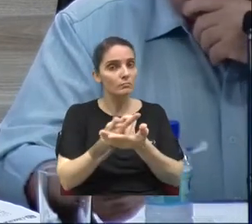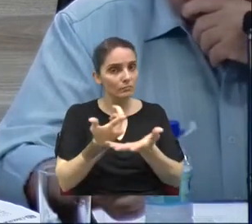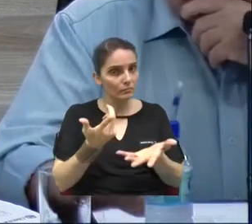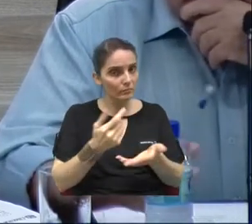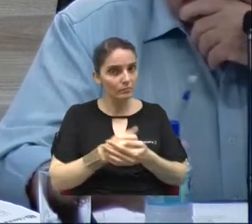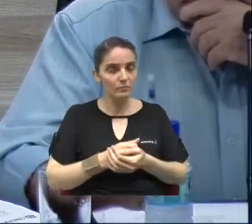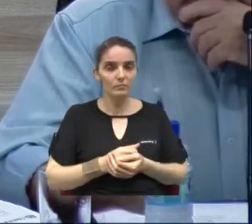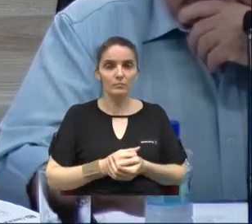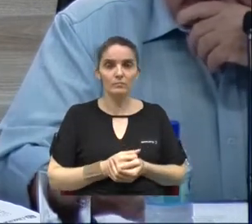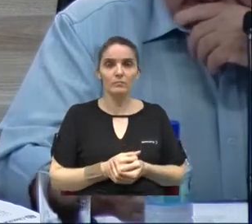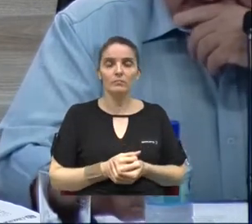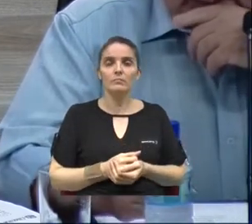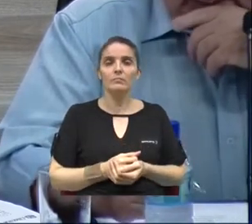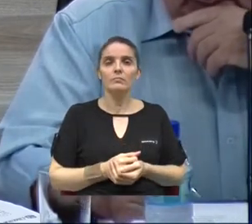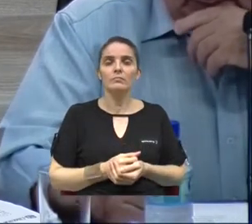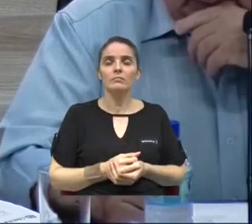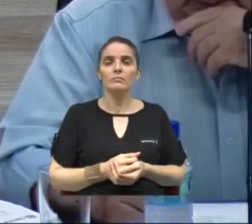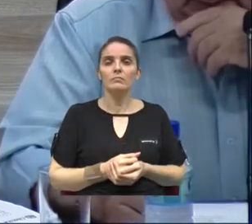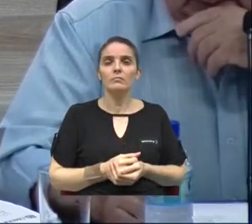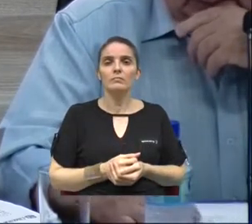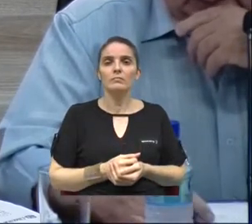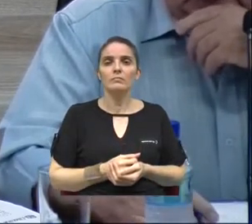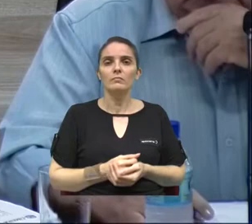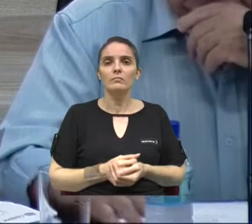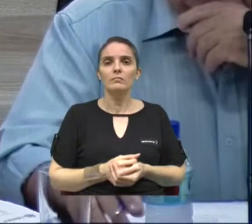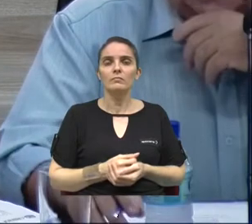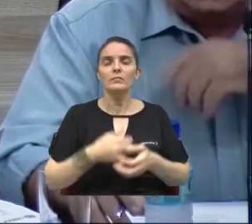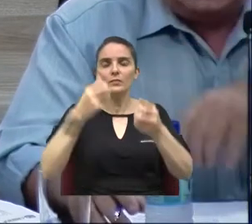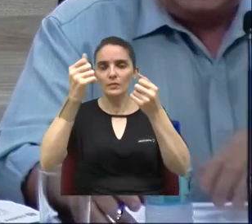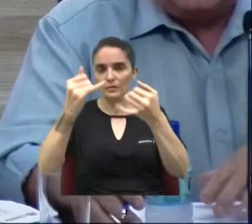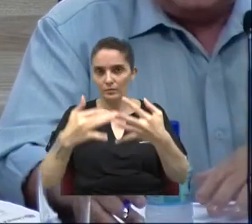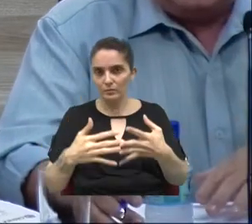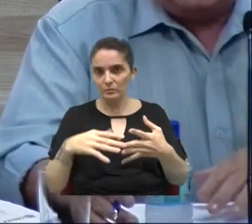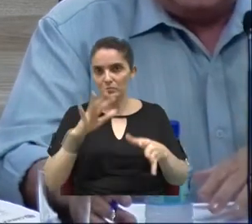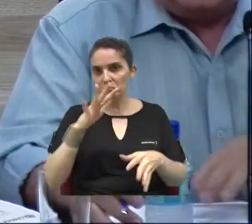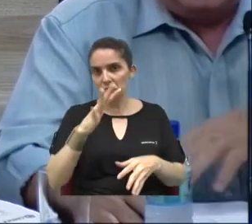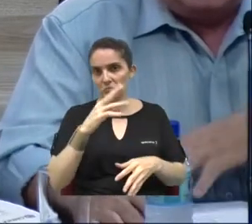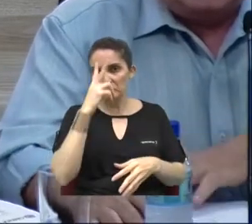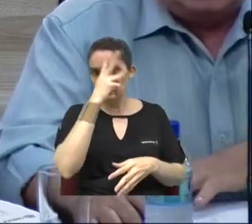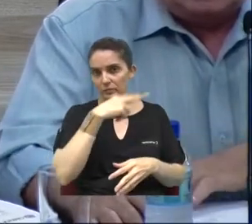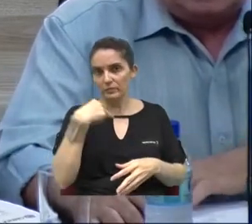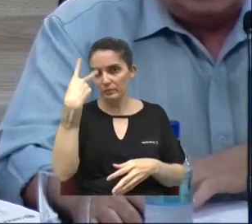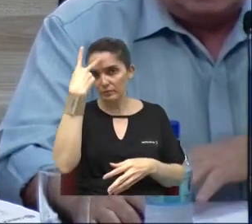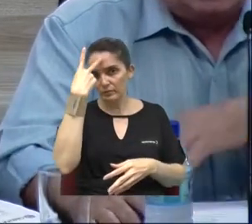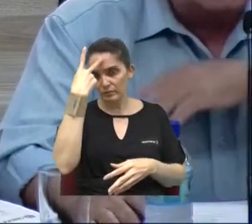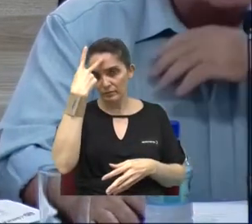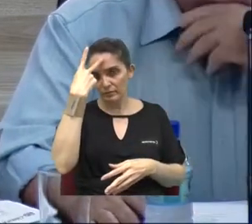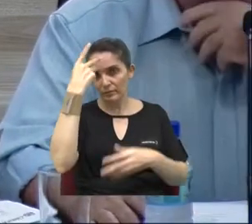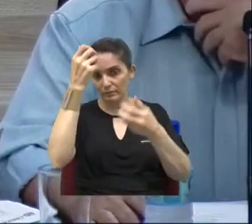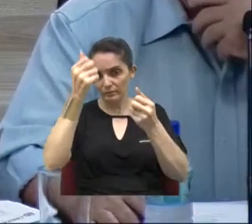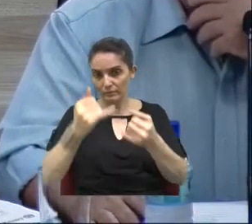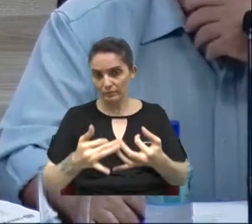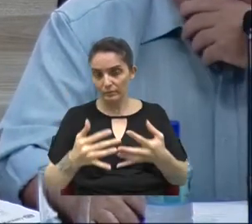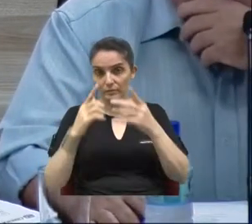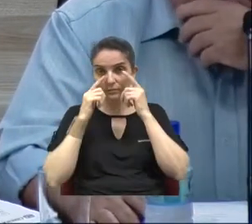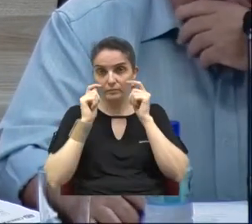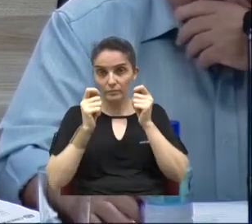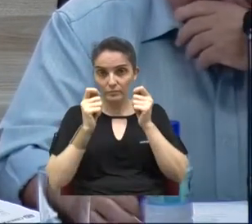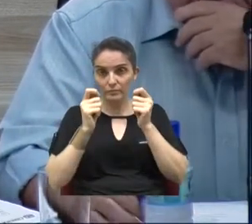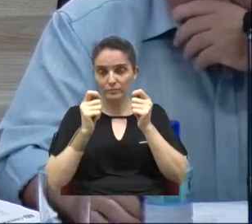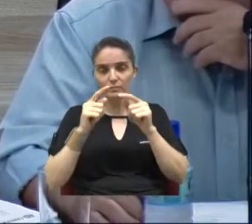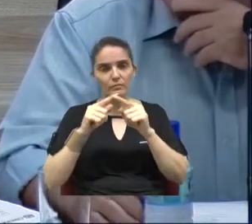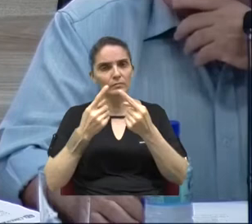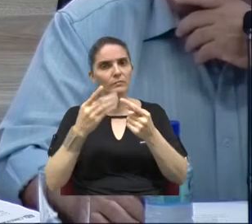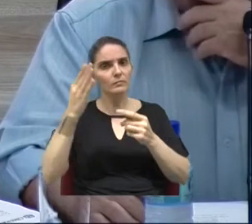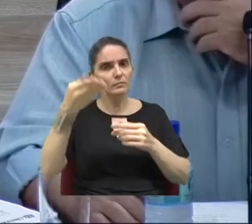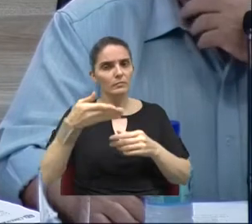são oferecidos e tudo mais. Ficaríamos aqui pelo menos mais 2 horas para poder fazer um grande alerta sobre isso. Mas já